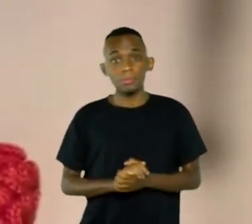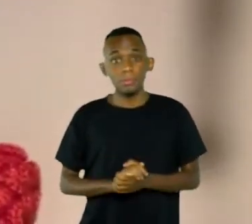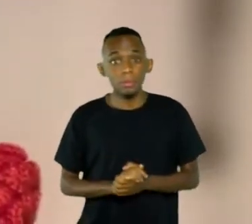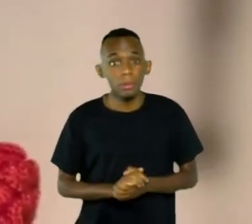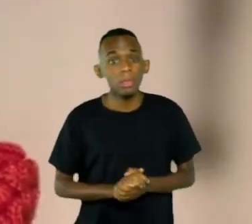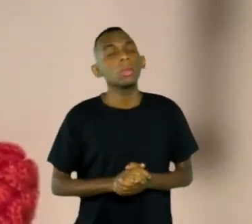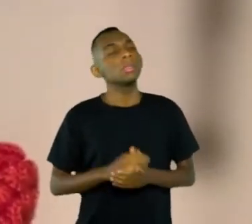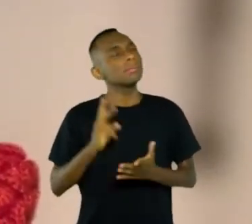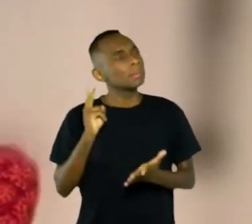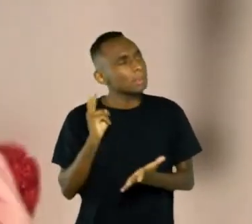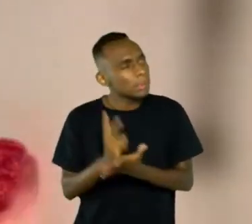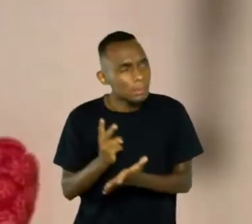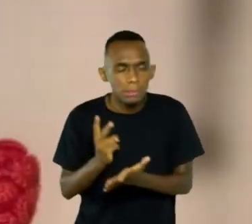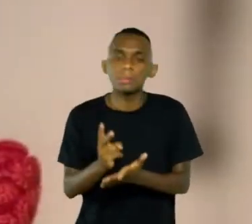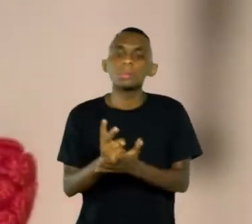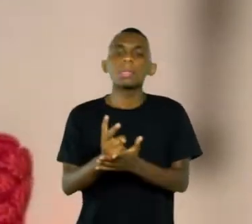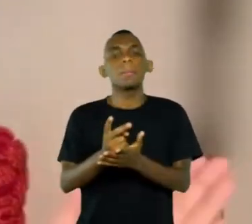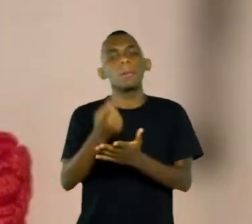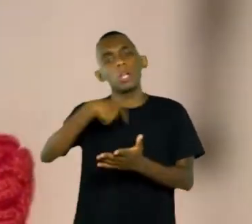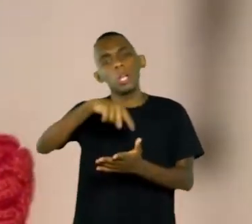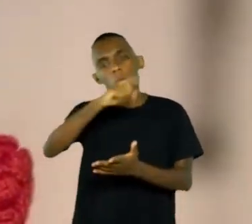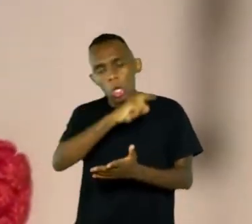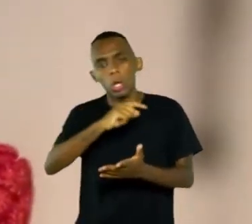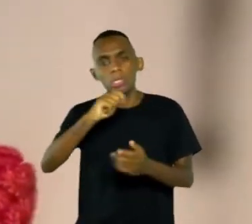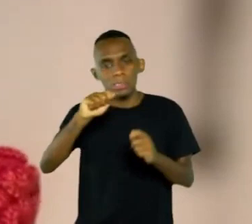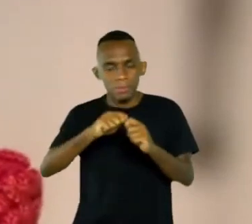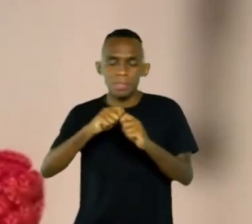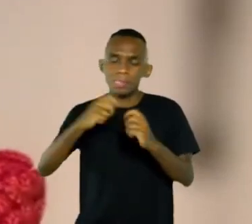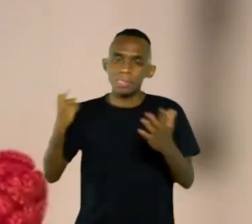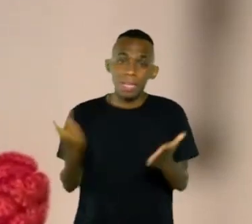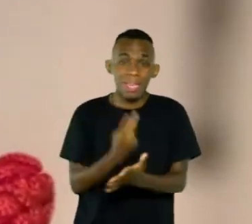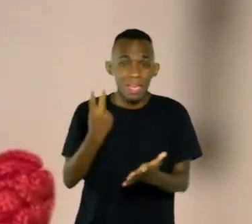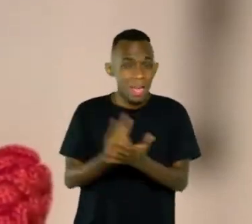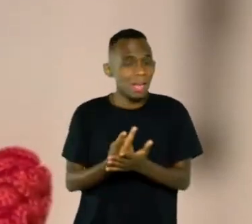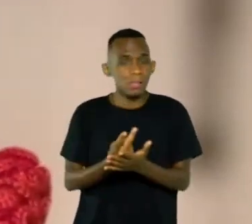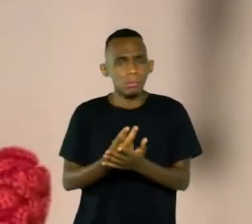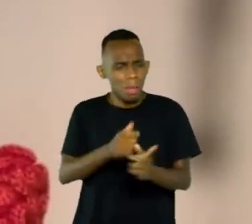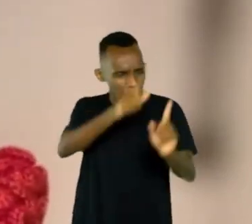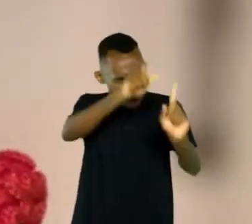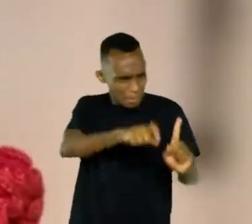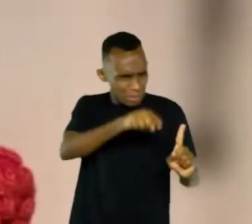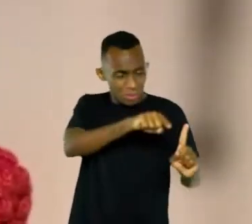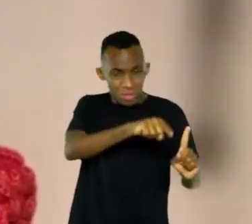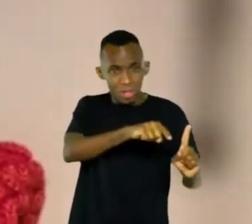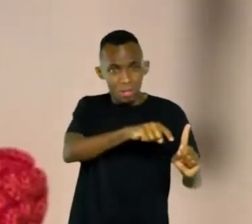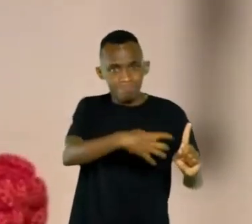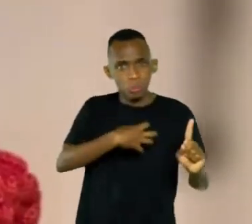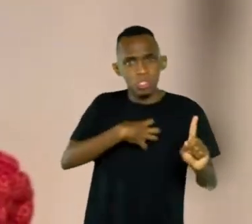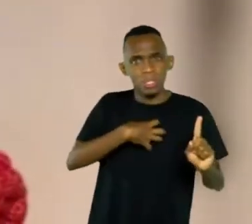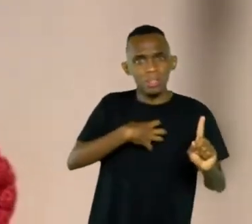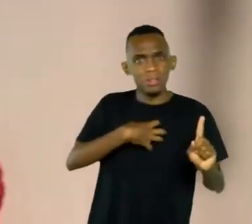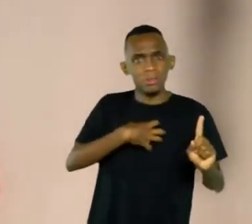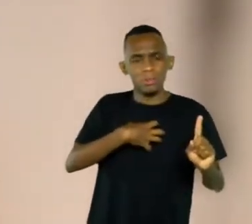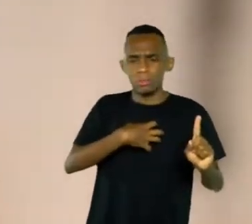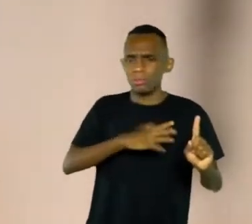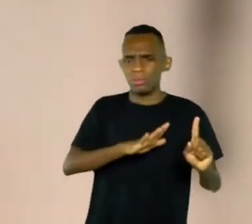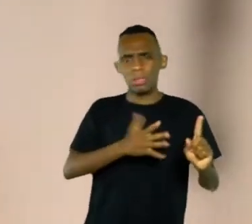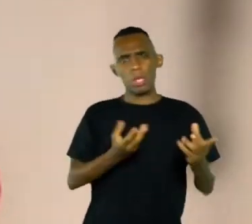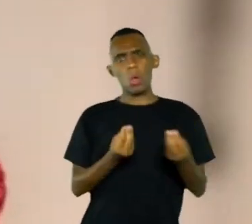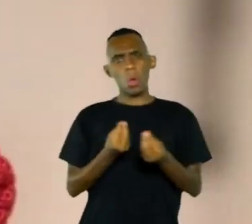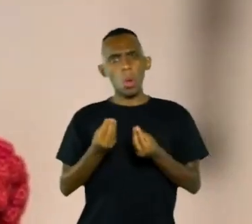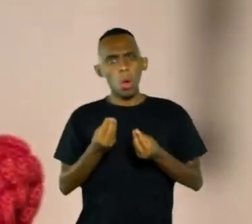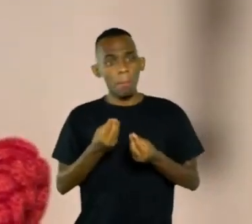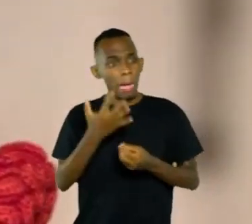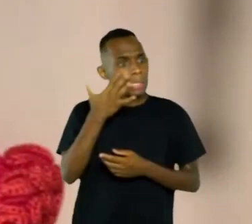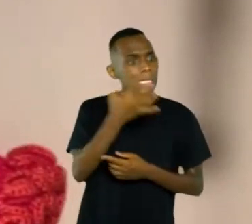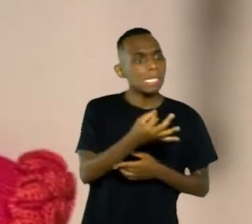esse erro, né, de rotular uma pessoa pelos seus atos e não criticar o ato, falar, presta atenção nisso aqui que você fez,